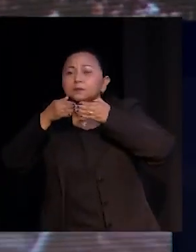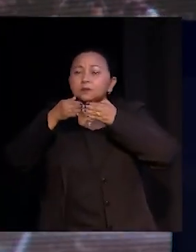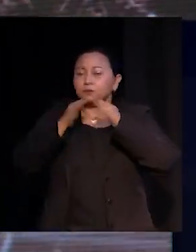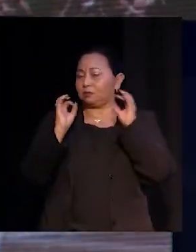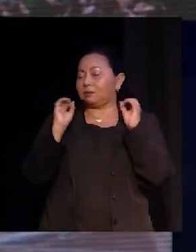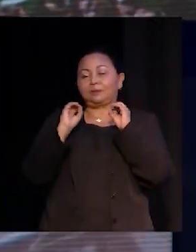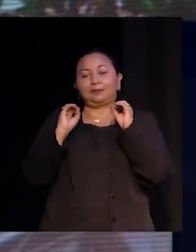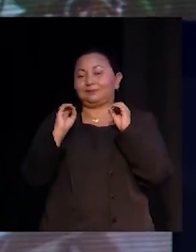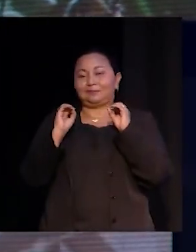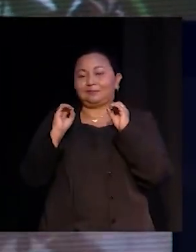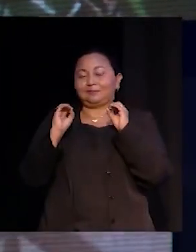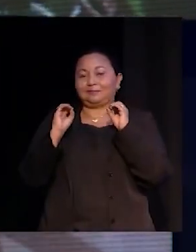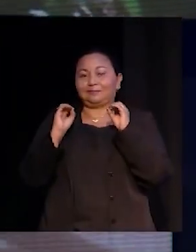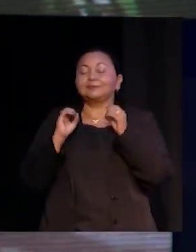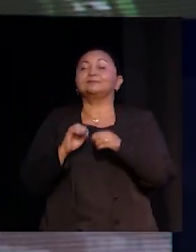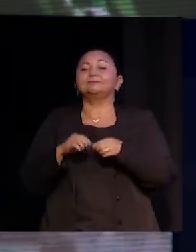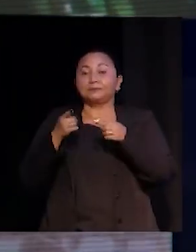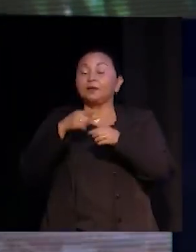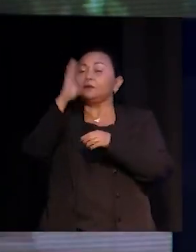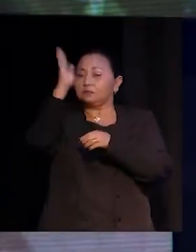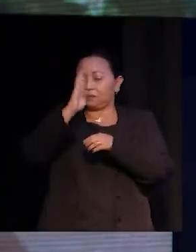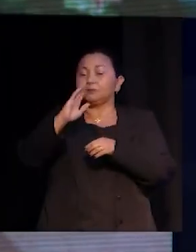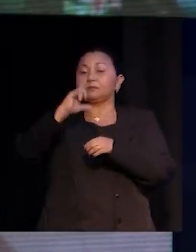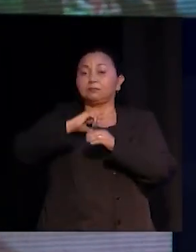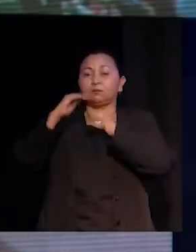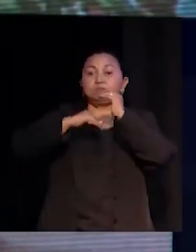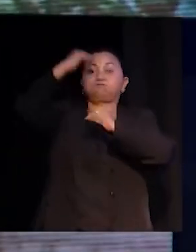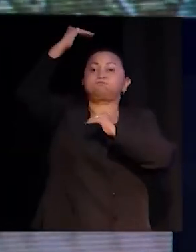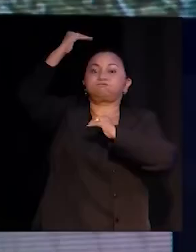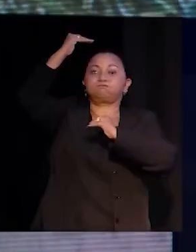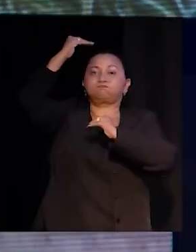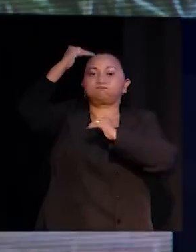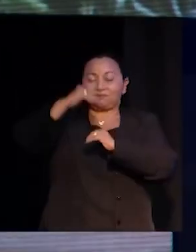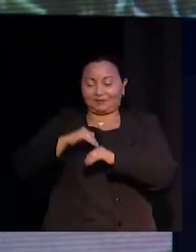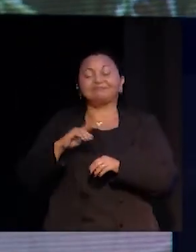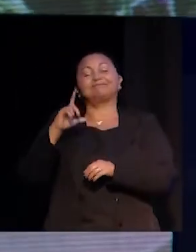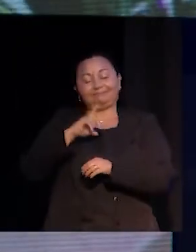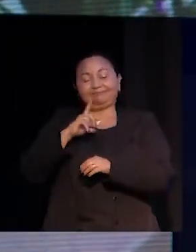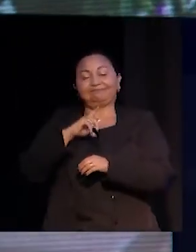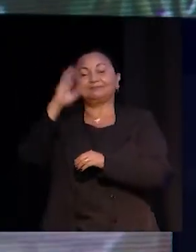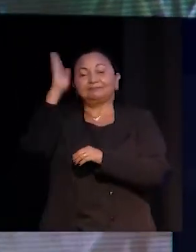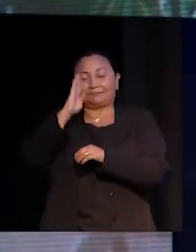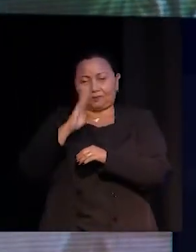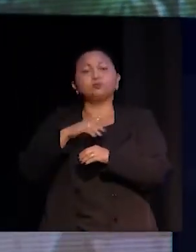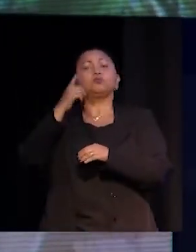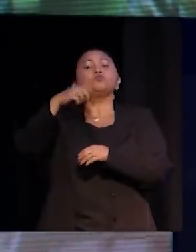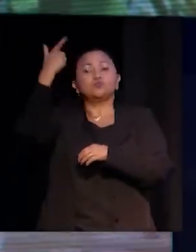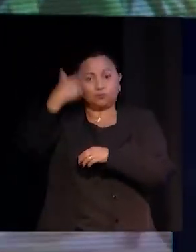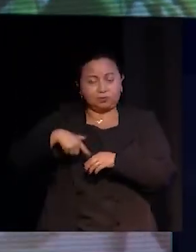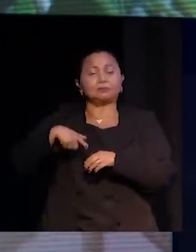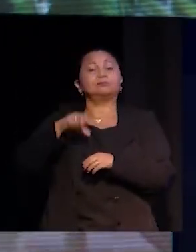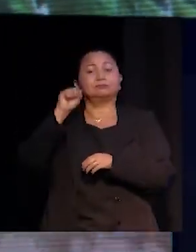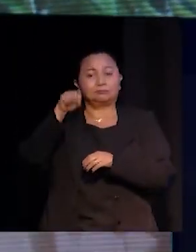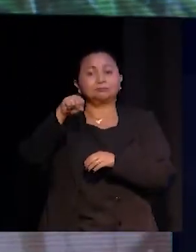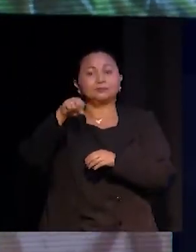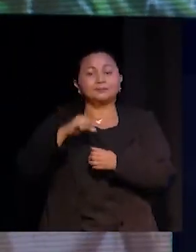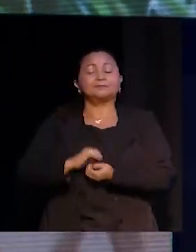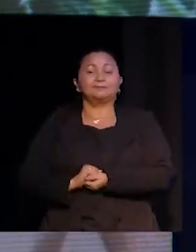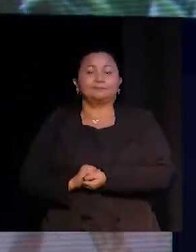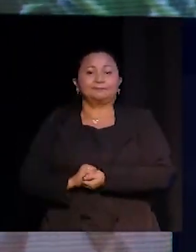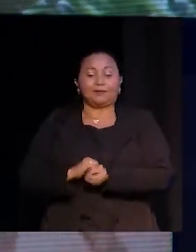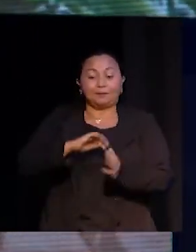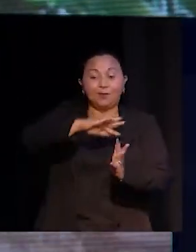nos desorientar. Acho que o Brasil tem condições de superar essas adversidades, de superar essas dificuldades.